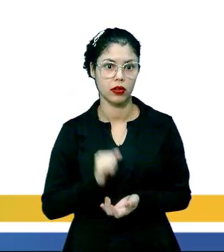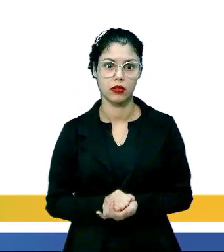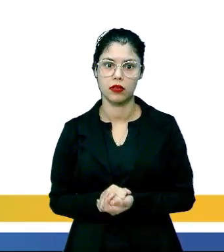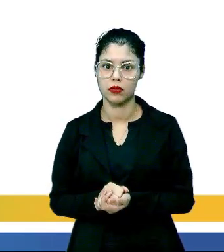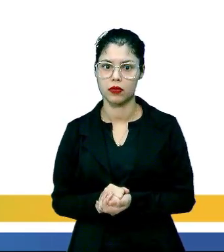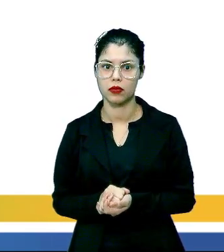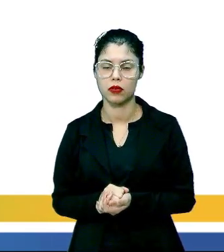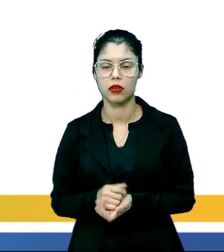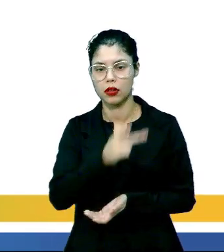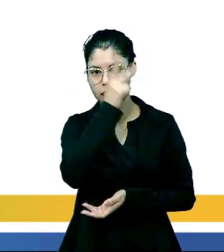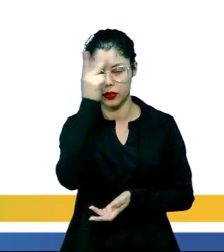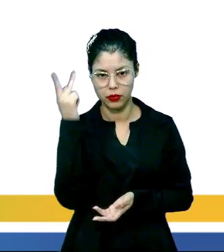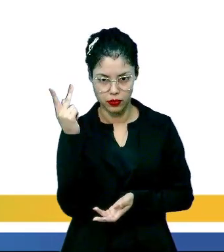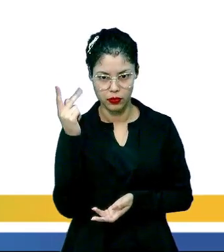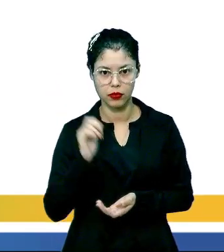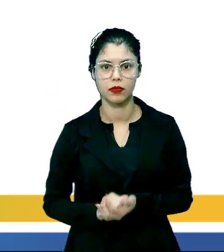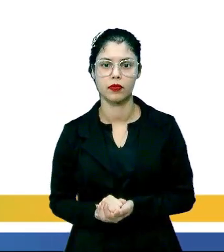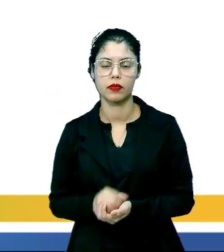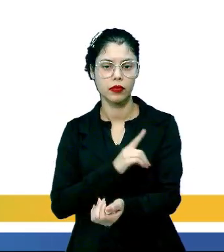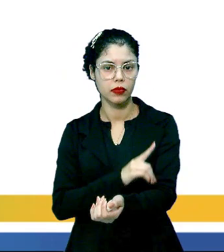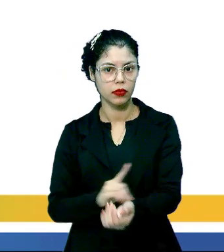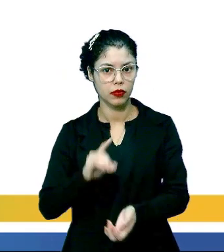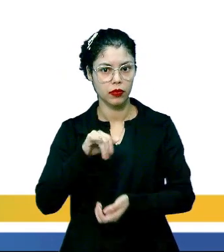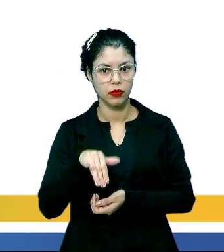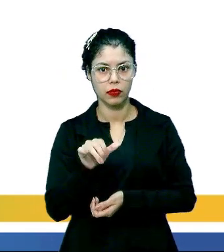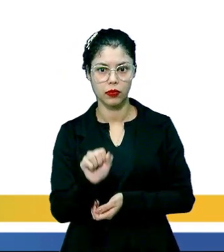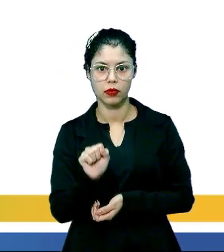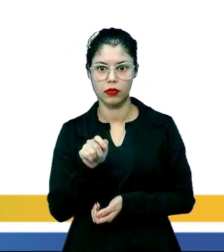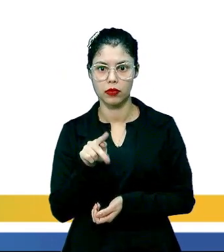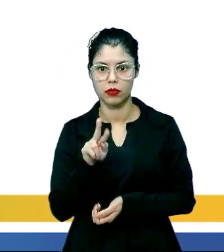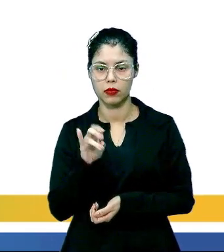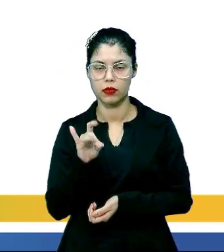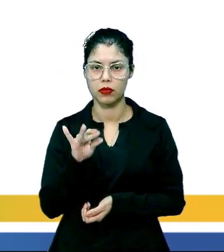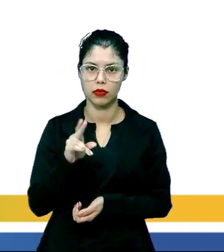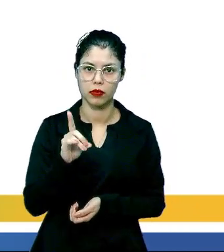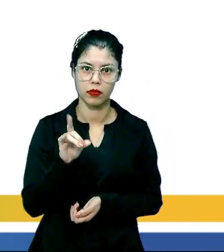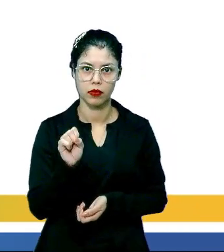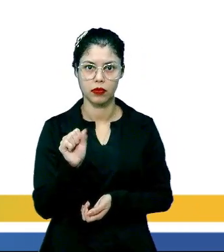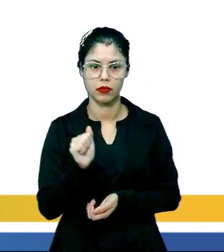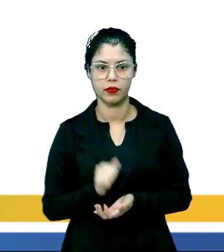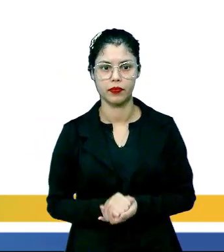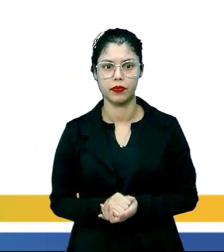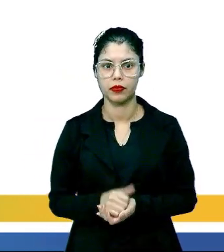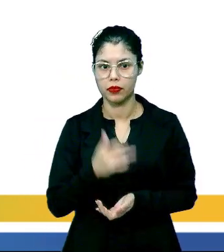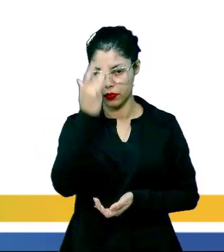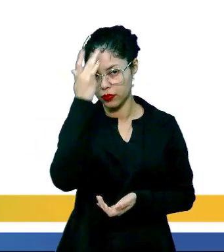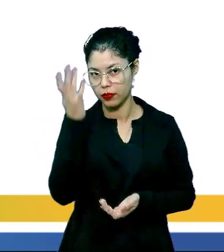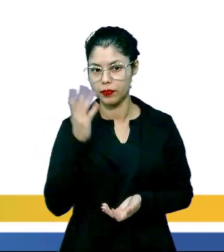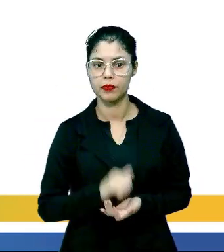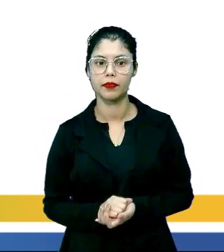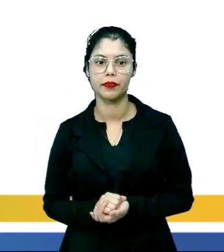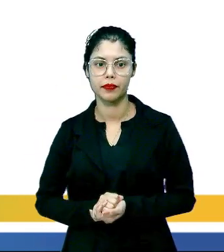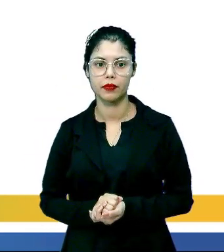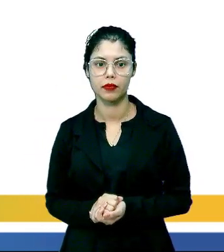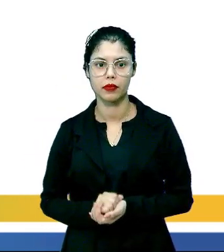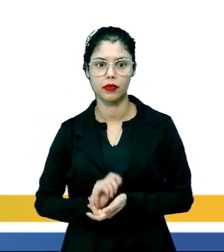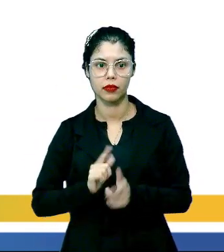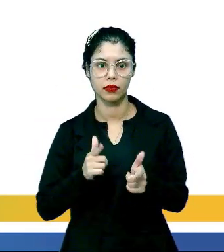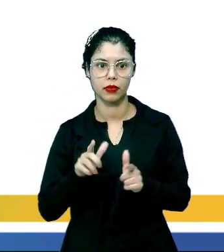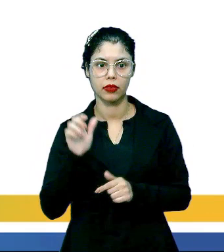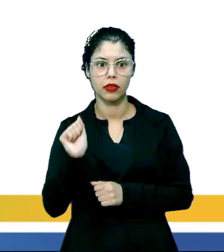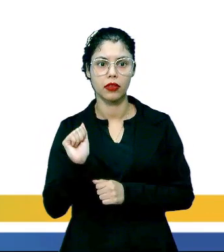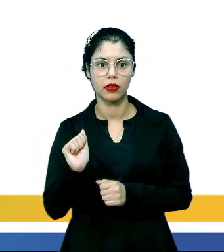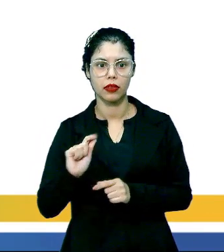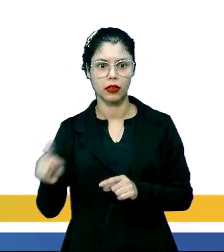sintoma clássico de um paciente acometido por diabetes insípido? Essa tá fácil, né, pessoal? Alternativa